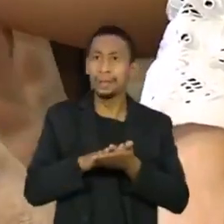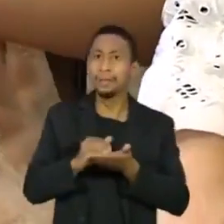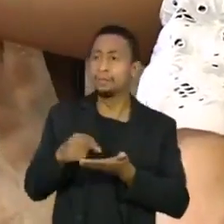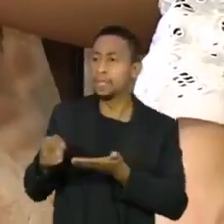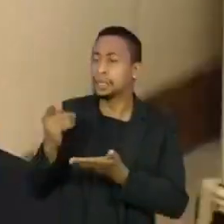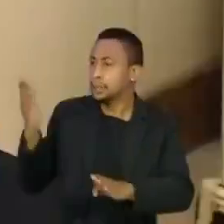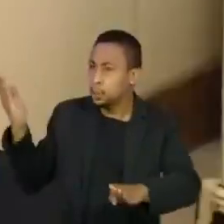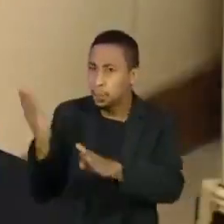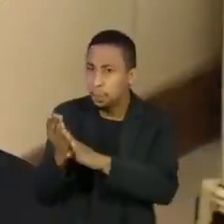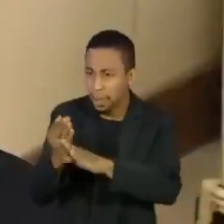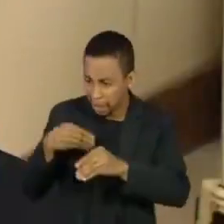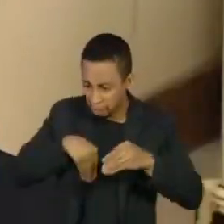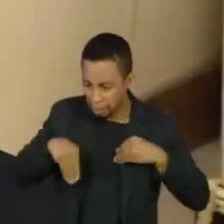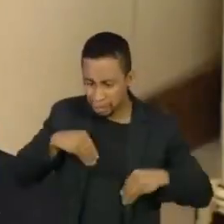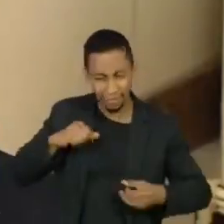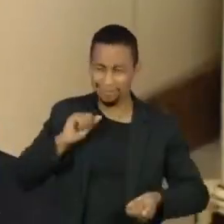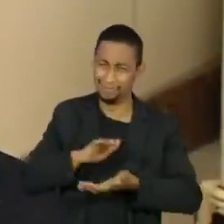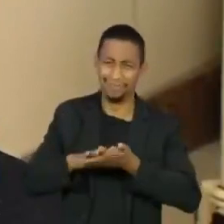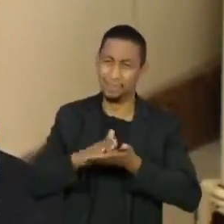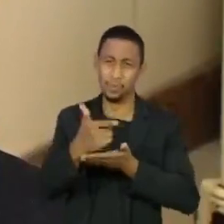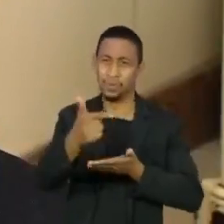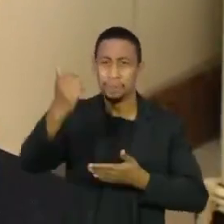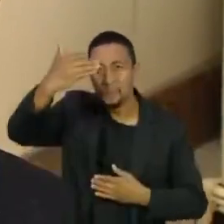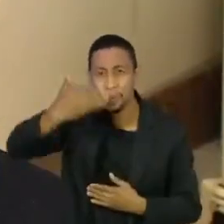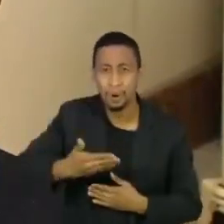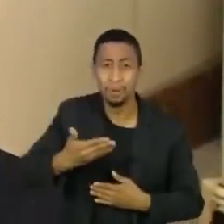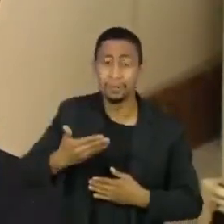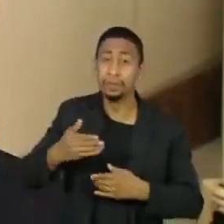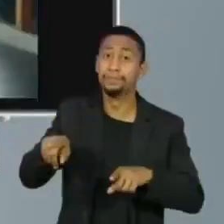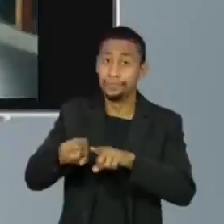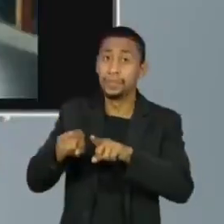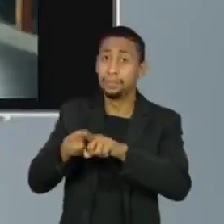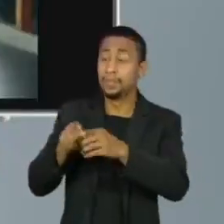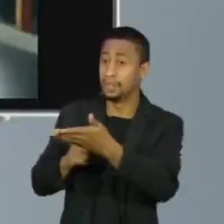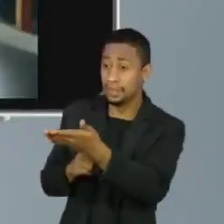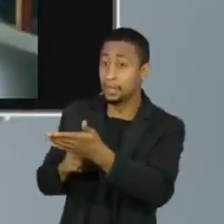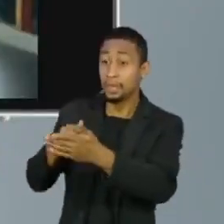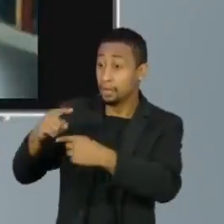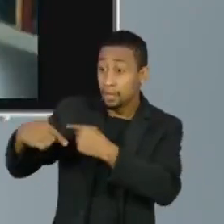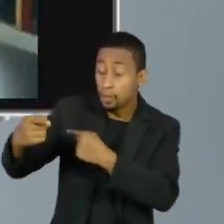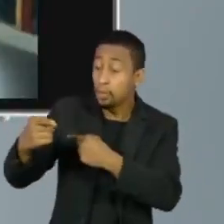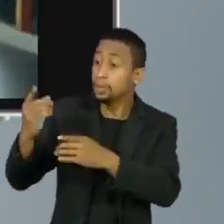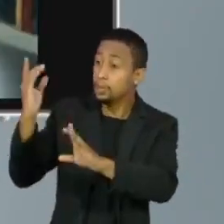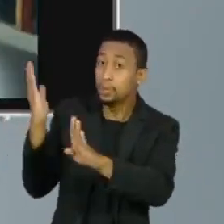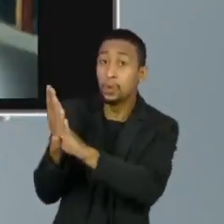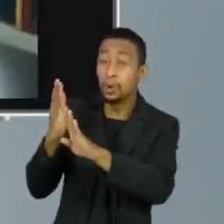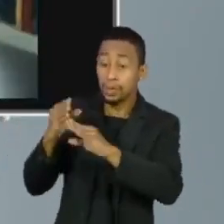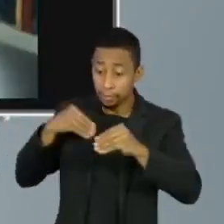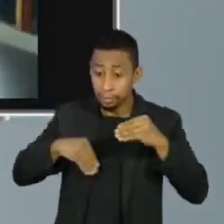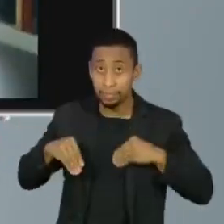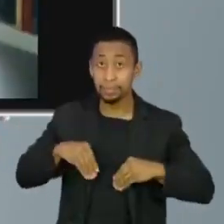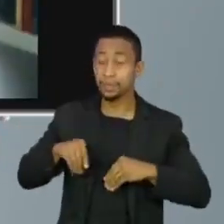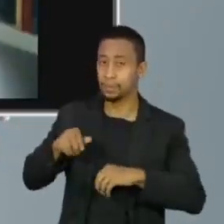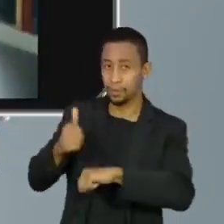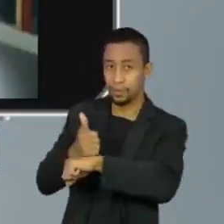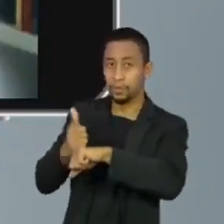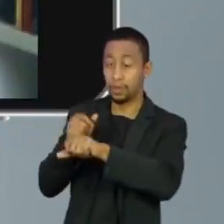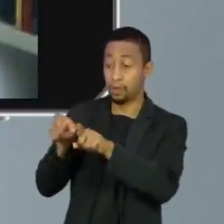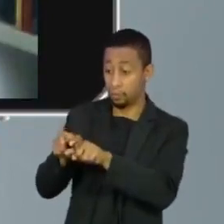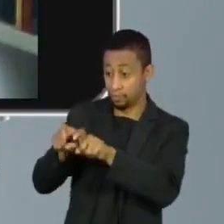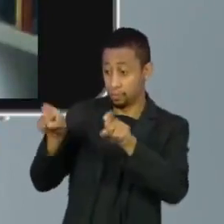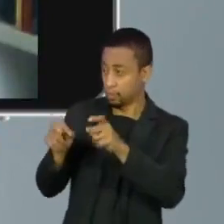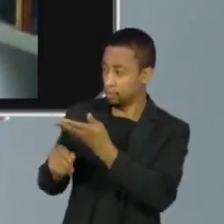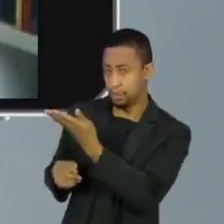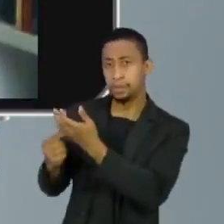o diagnóstico. Vários fatores contribuem para a subnotificação, segundo esse ginecologista, como a falta de tempo para